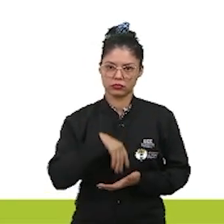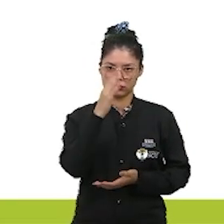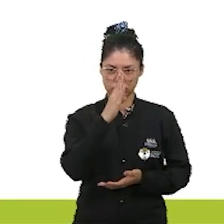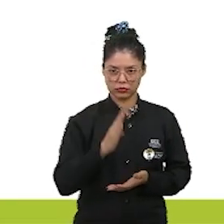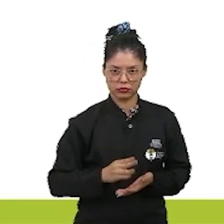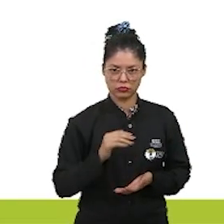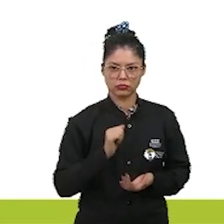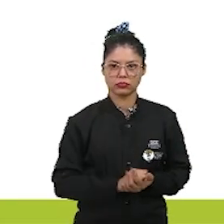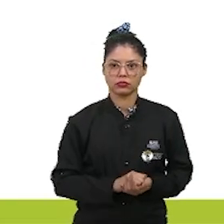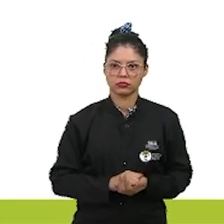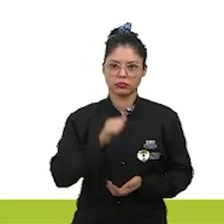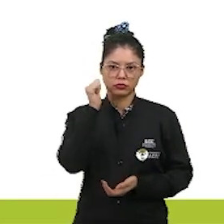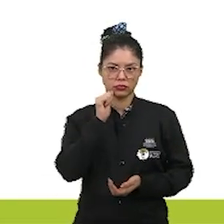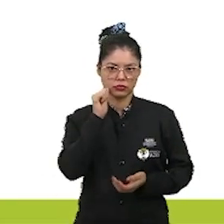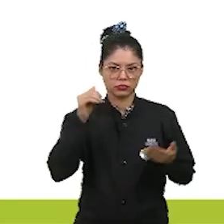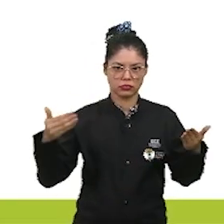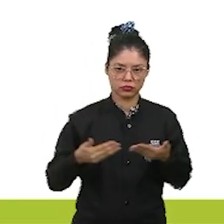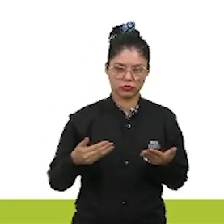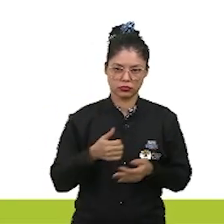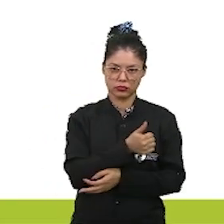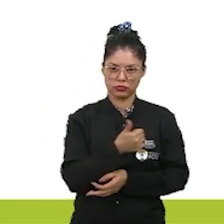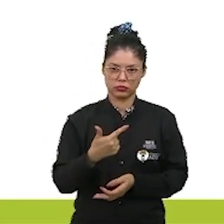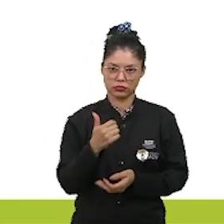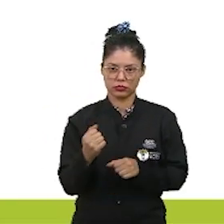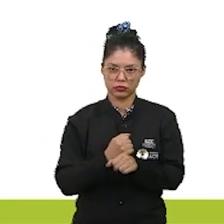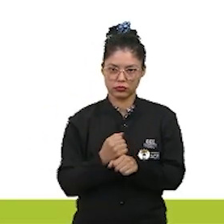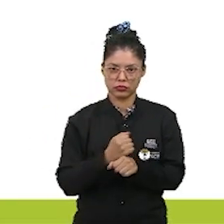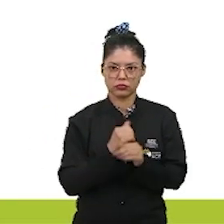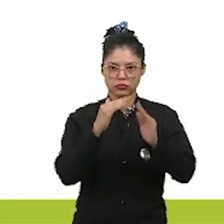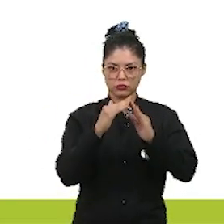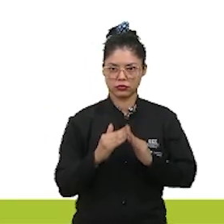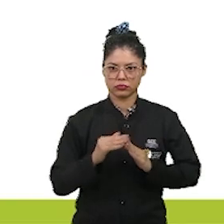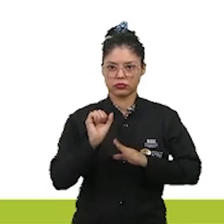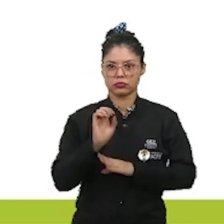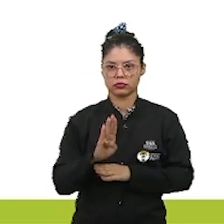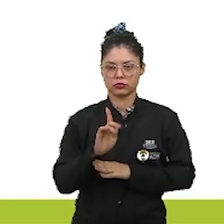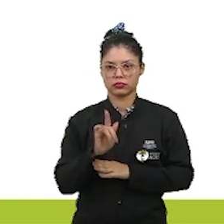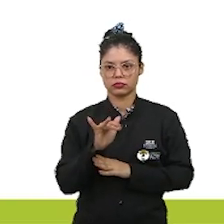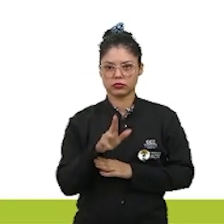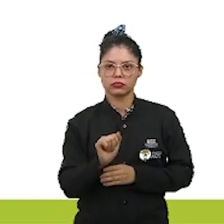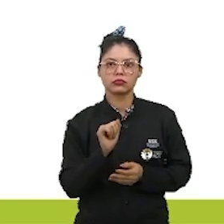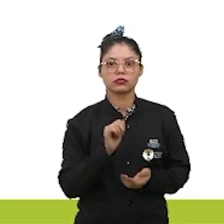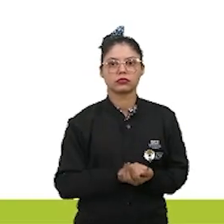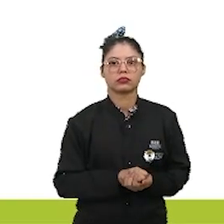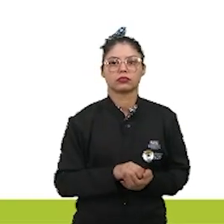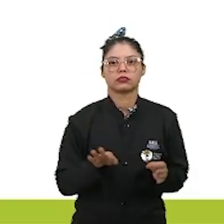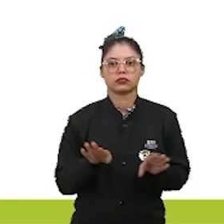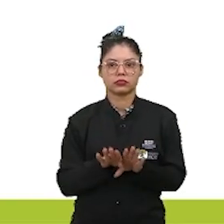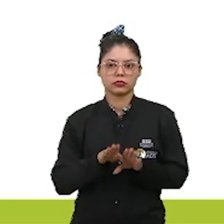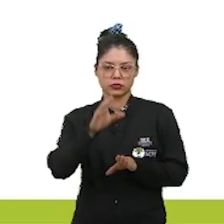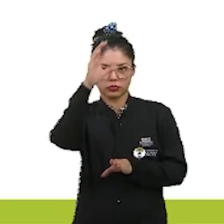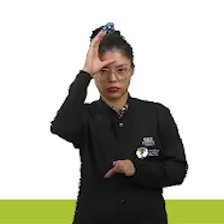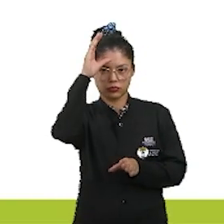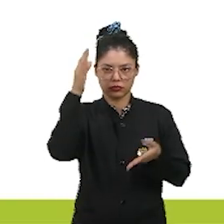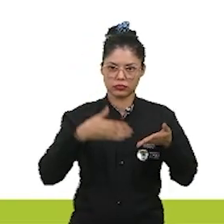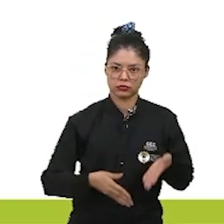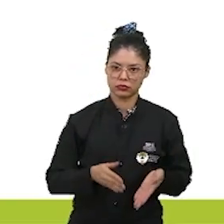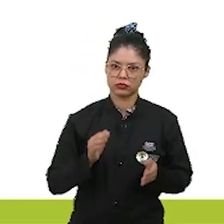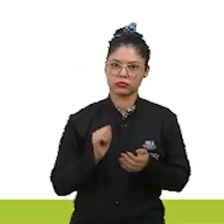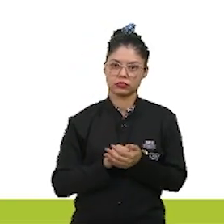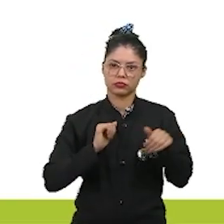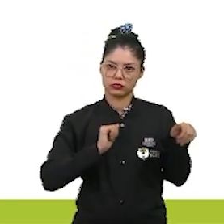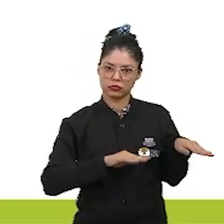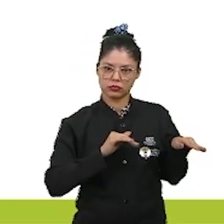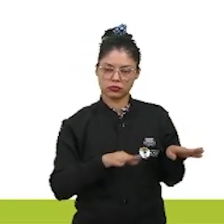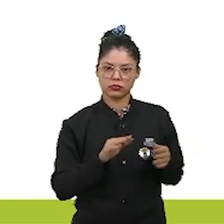o Brasil. A menina, hoje com 12 anos, mora em Gâmbia com as tias e deve